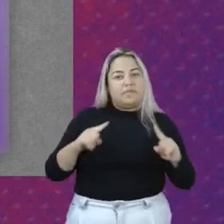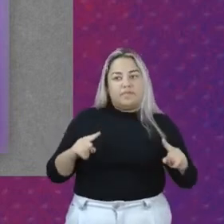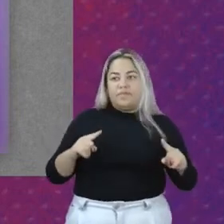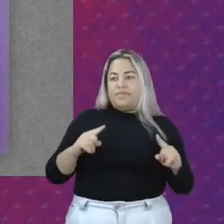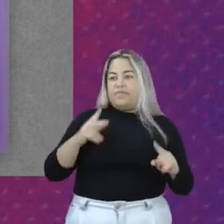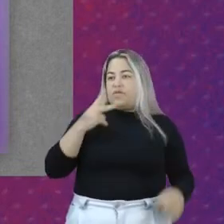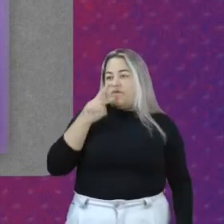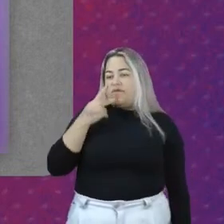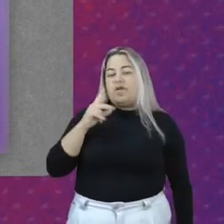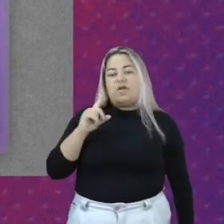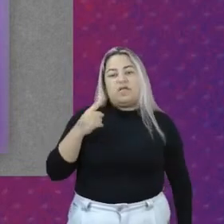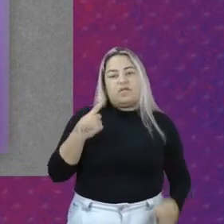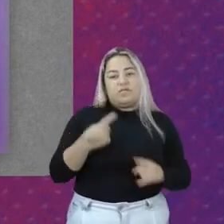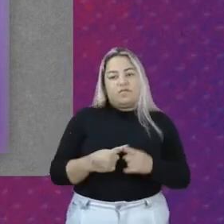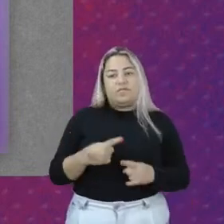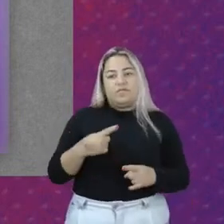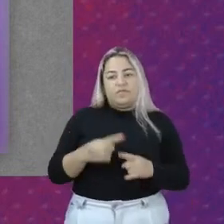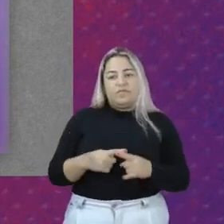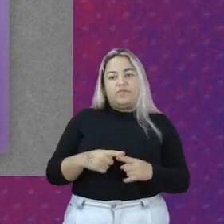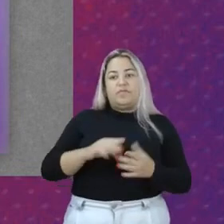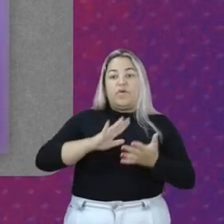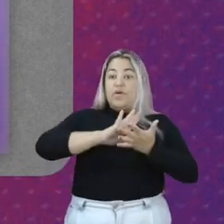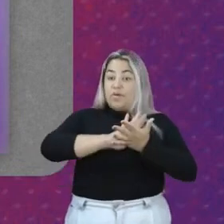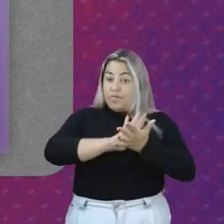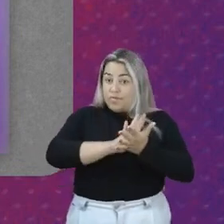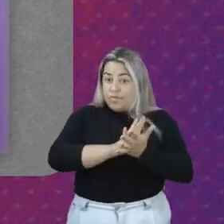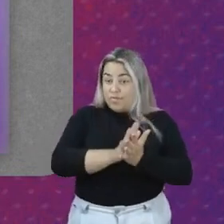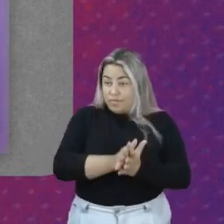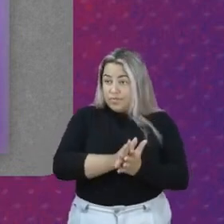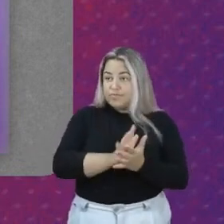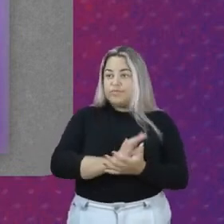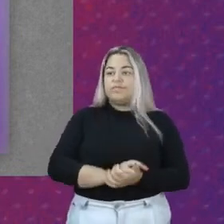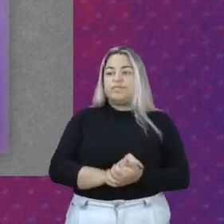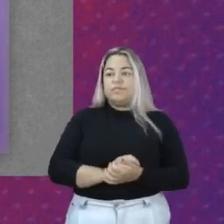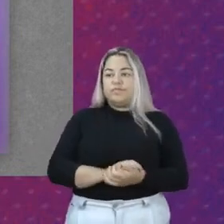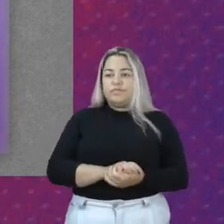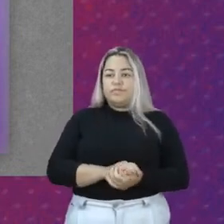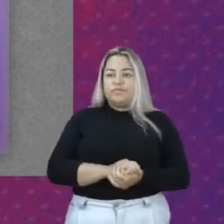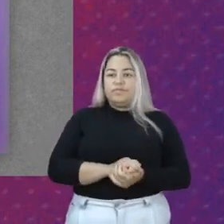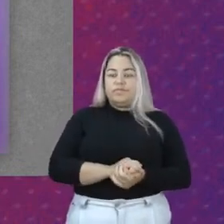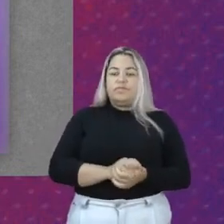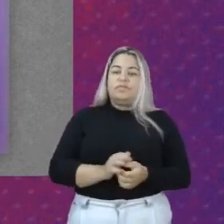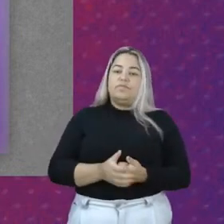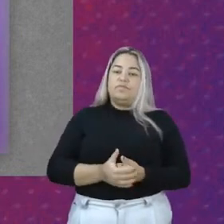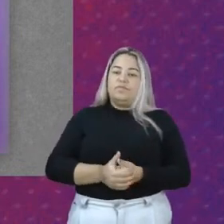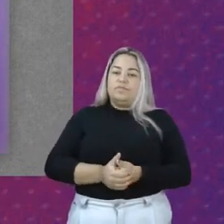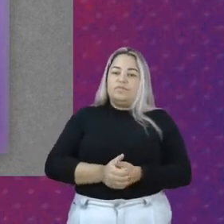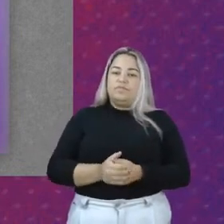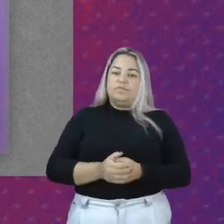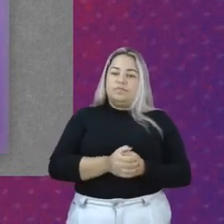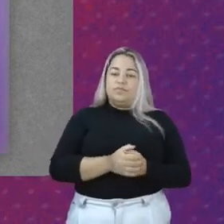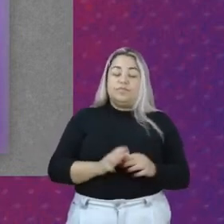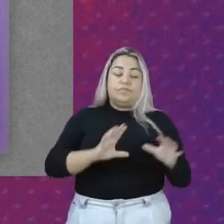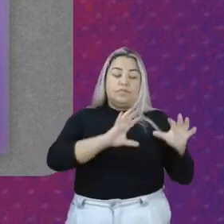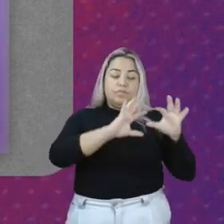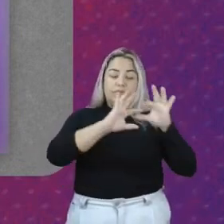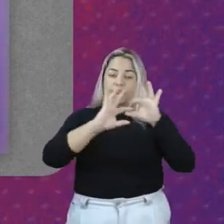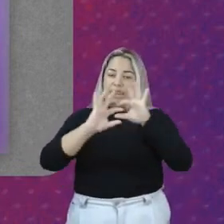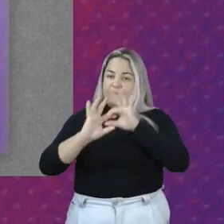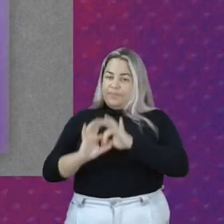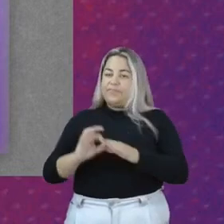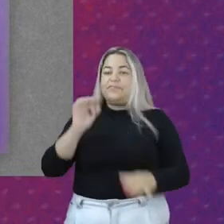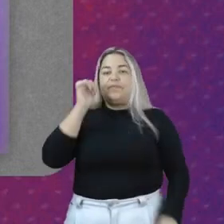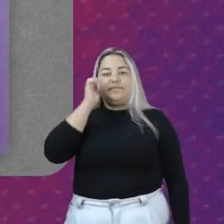não diz, porque a gente é preconceituoso e discriminatório, né? E aí, nesse contexto,